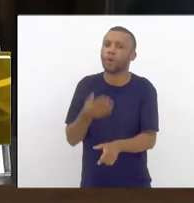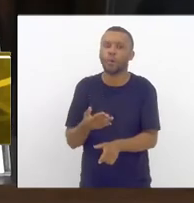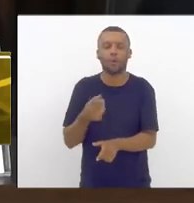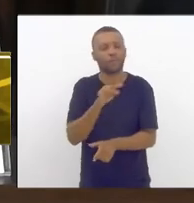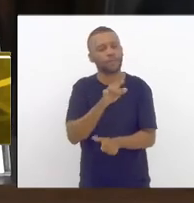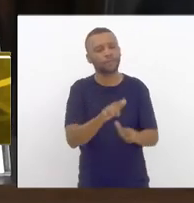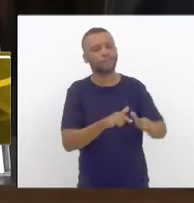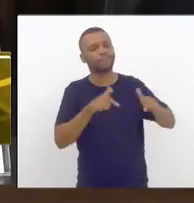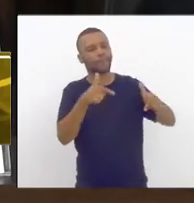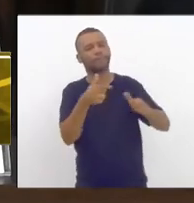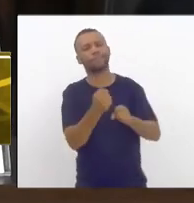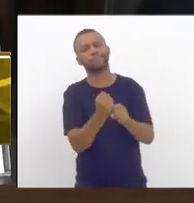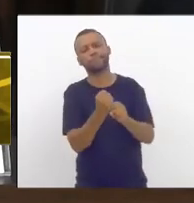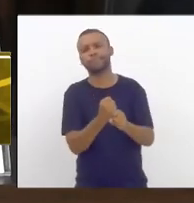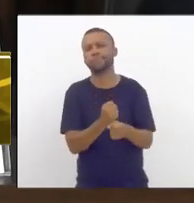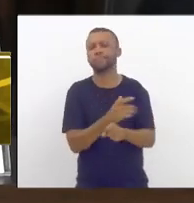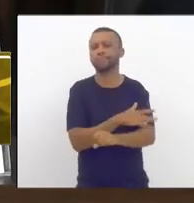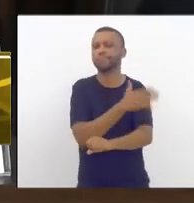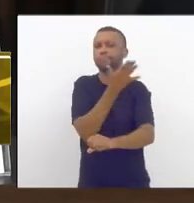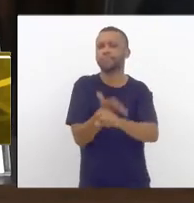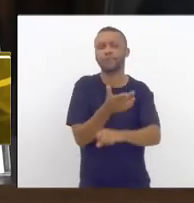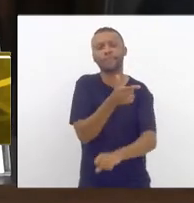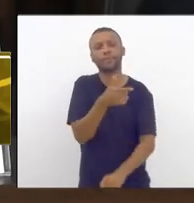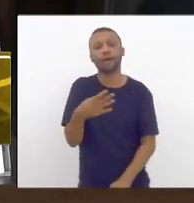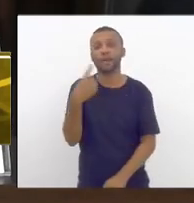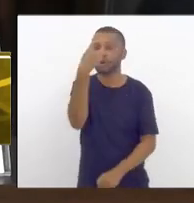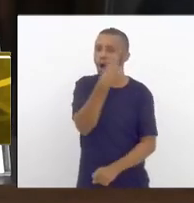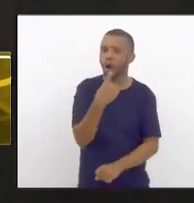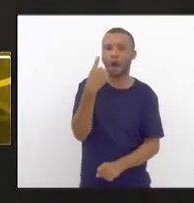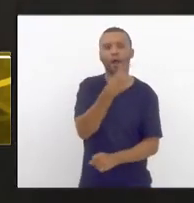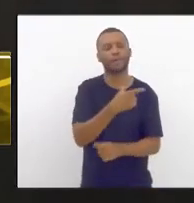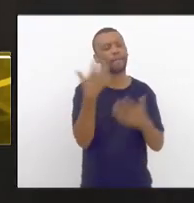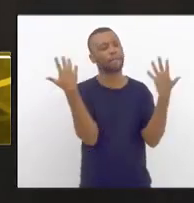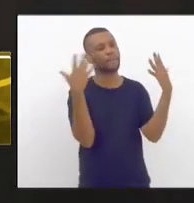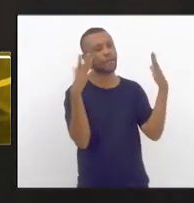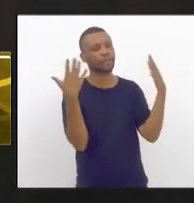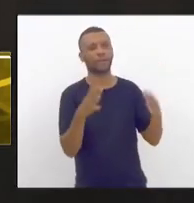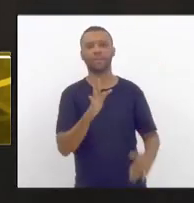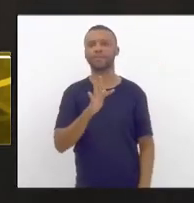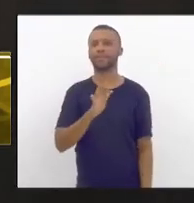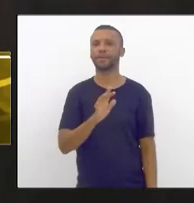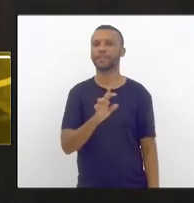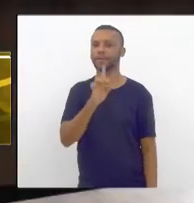inteiramente 24 horas por dia então Fernando parabéns